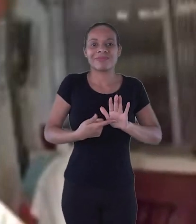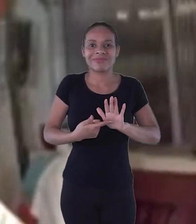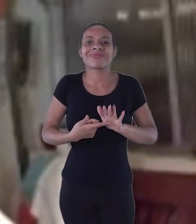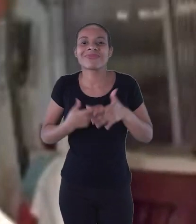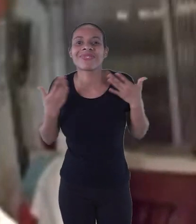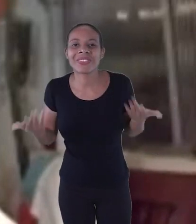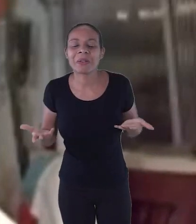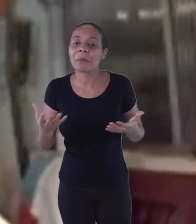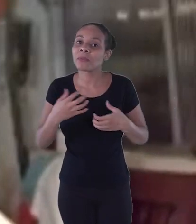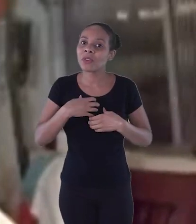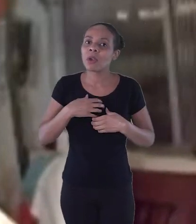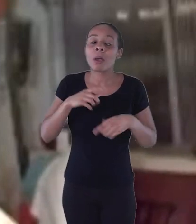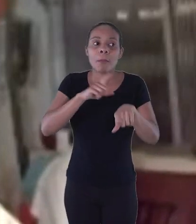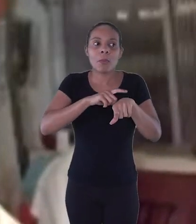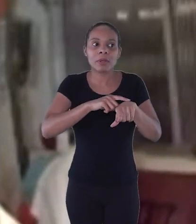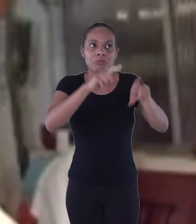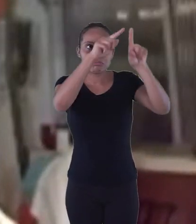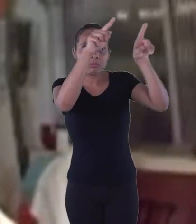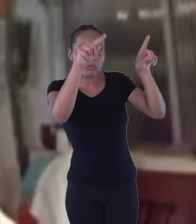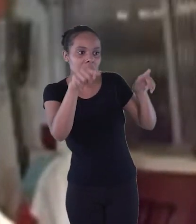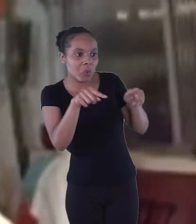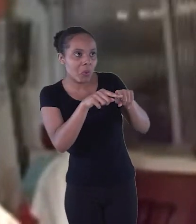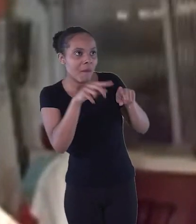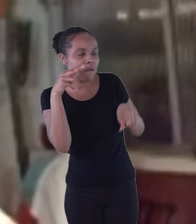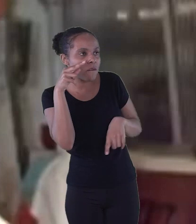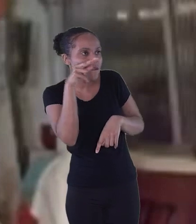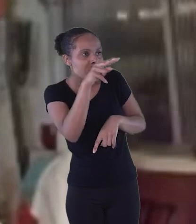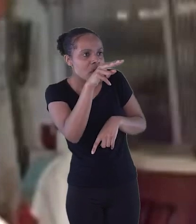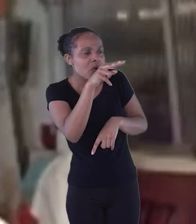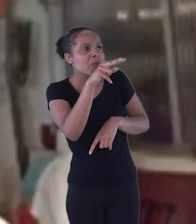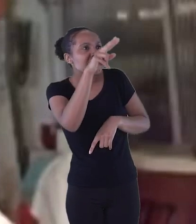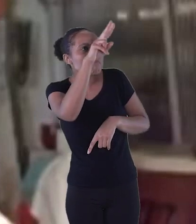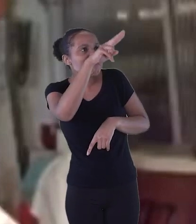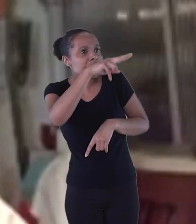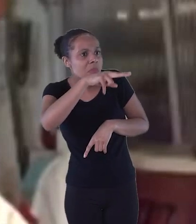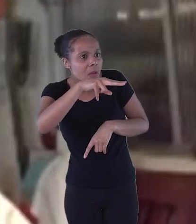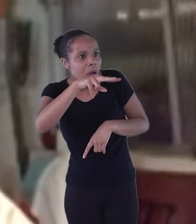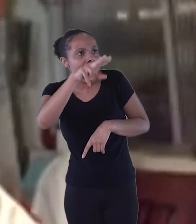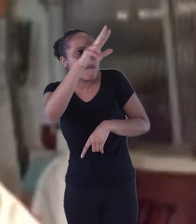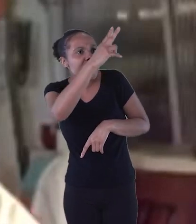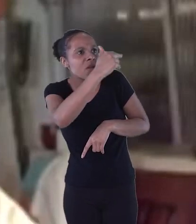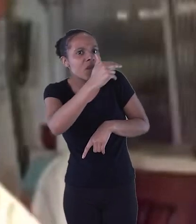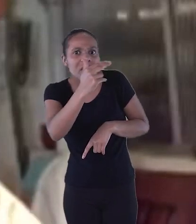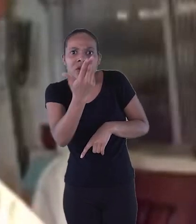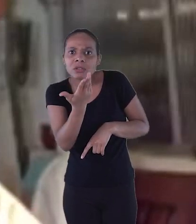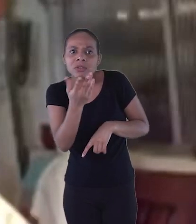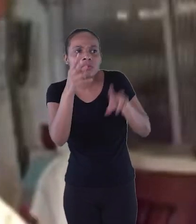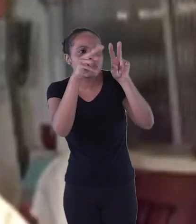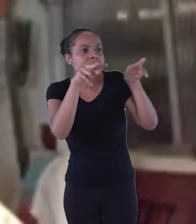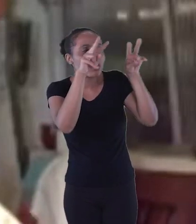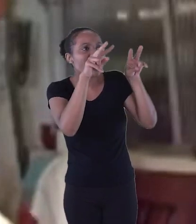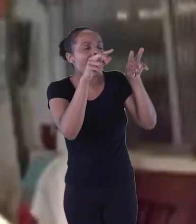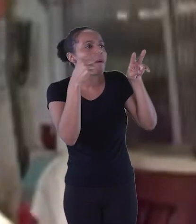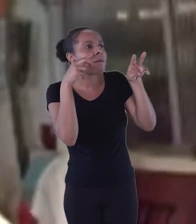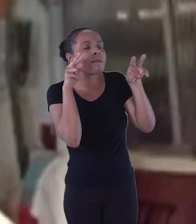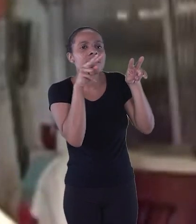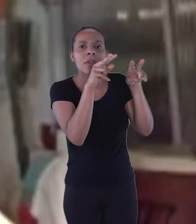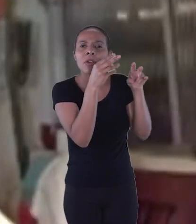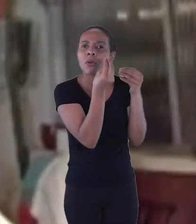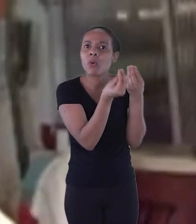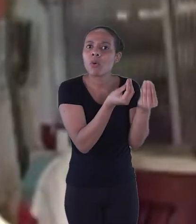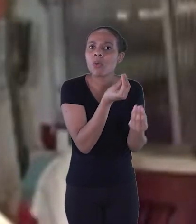quando a gente viu o quadro, a gente falou, representa totalmente essa complexidade. O quadro ali mostra, na hora que você olha para ele, você vê